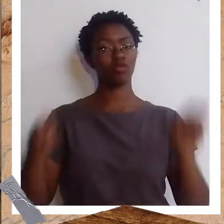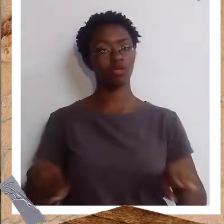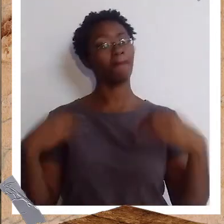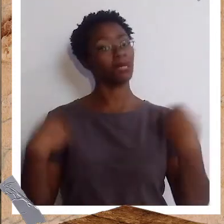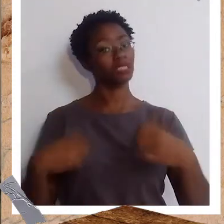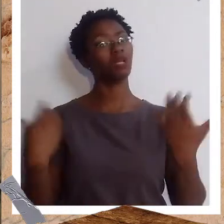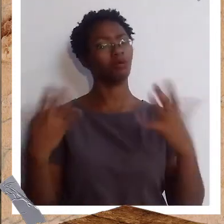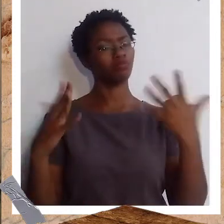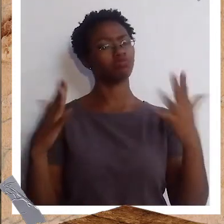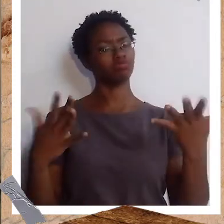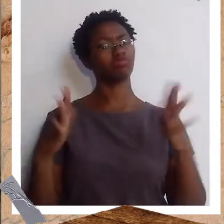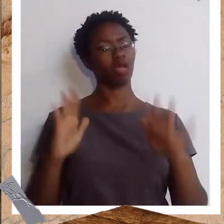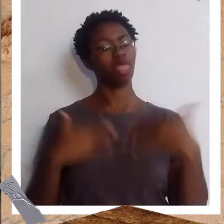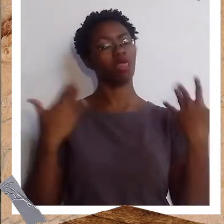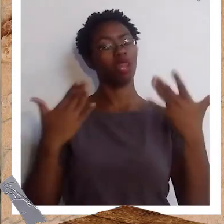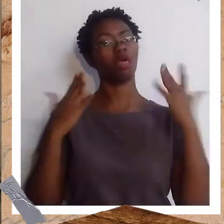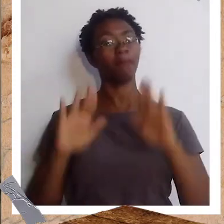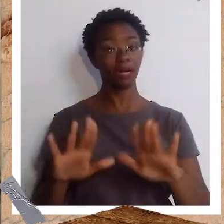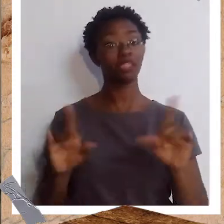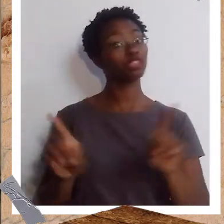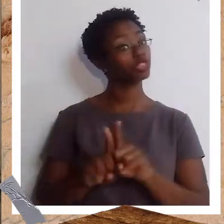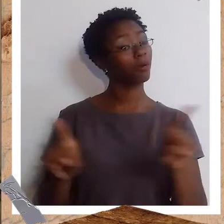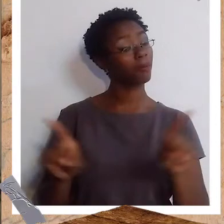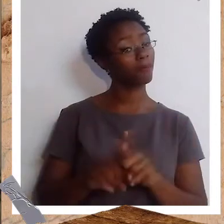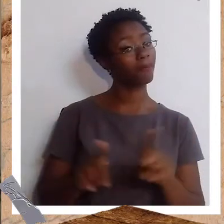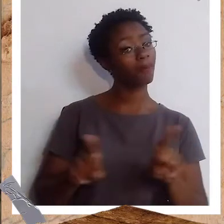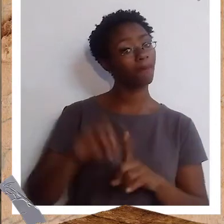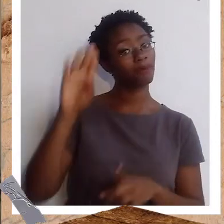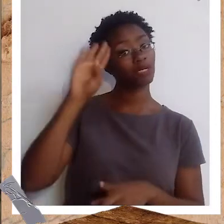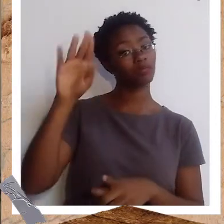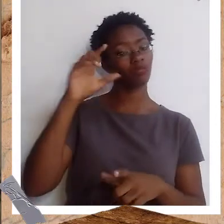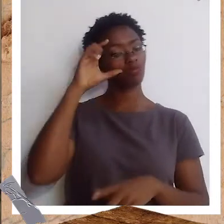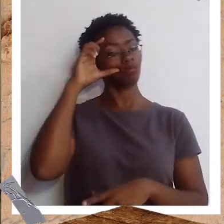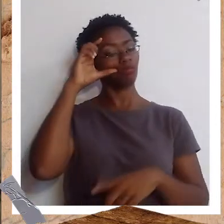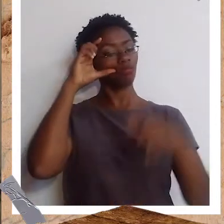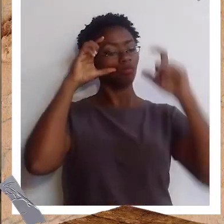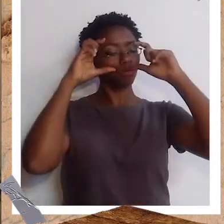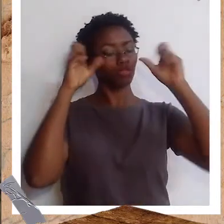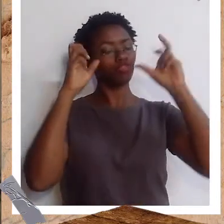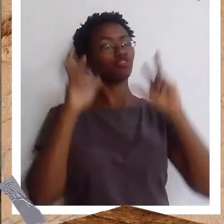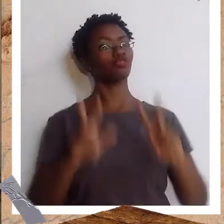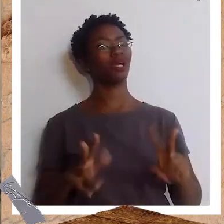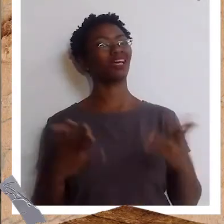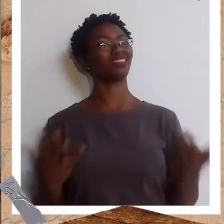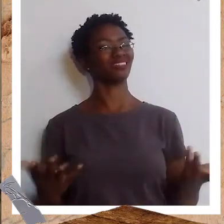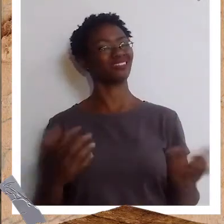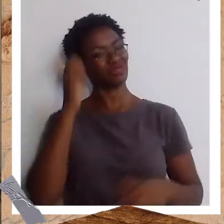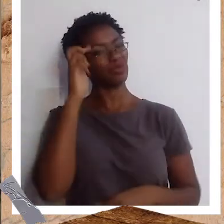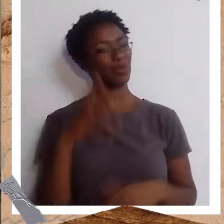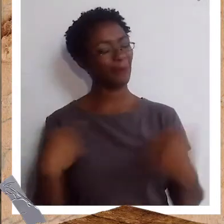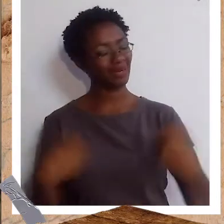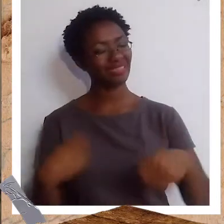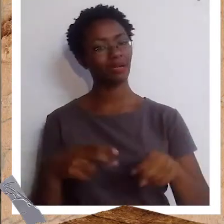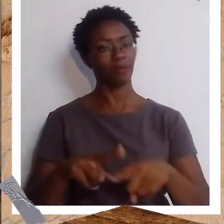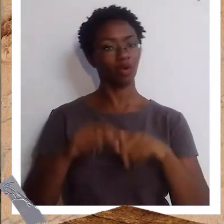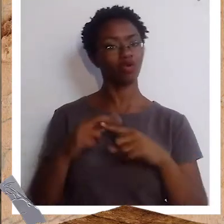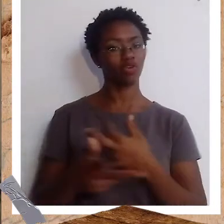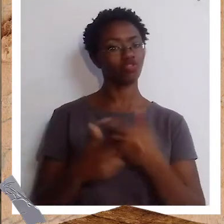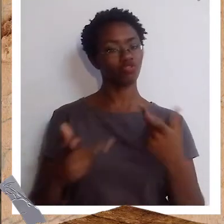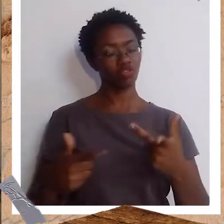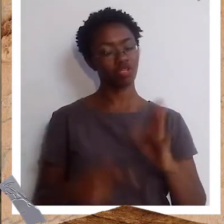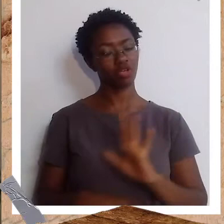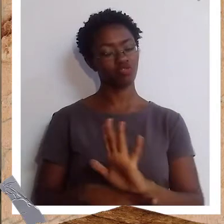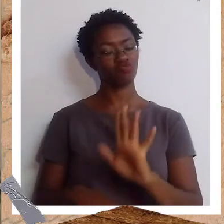e comemorarmos, mas para brindarmos e comemorarmos com os dois olhos abertos, né? Porque os mecanismos que fazem isso acontecer